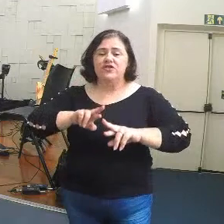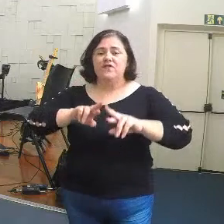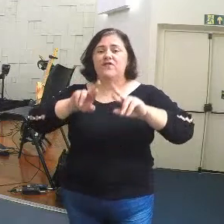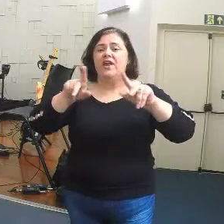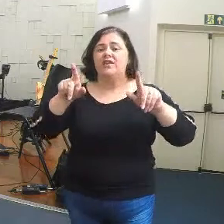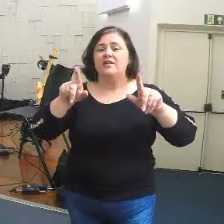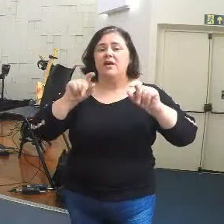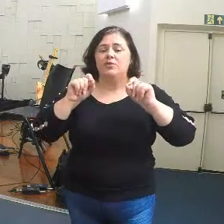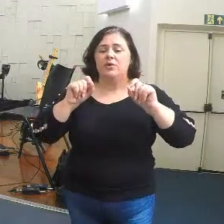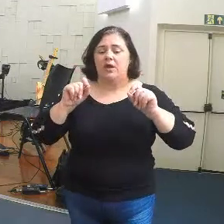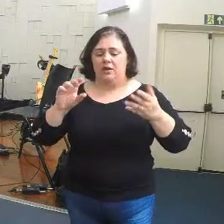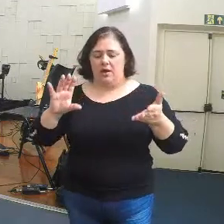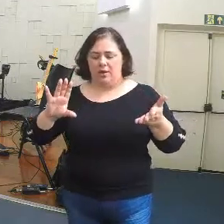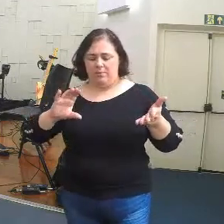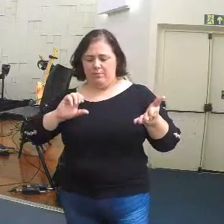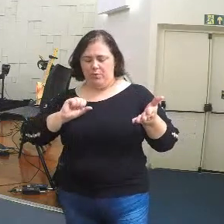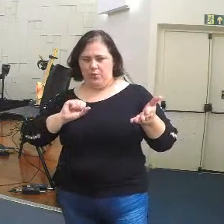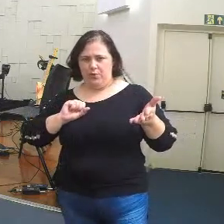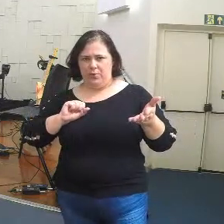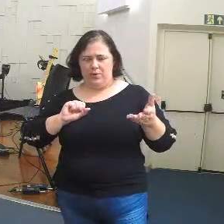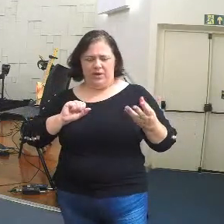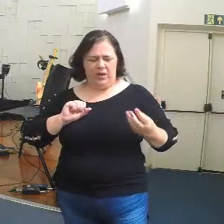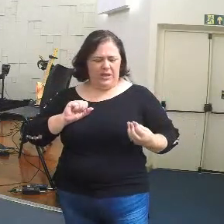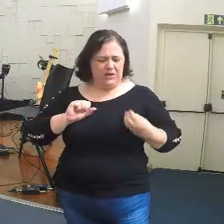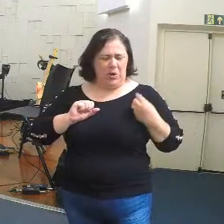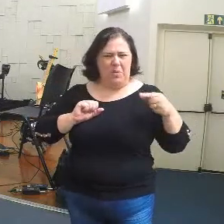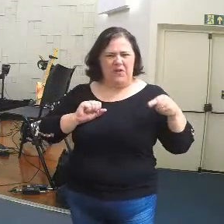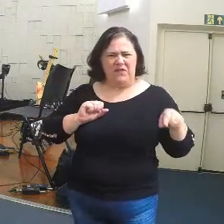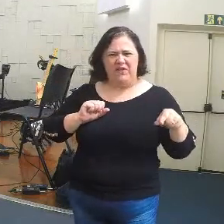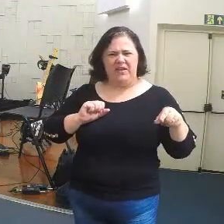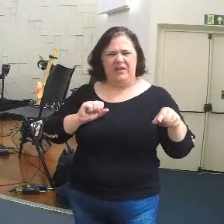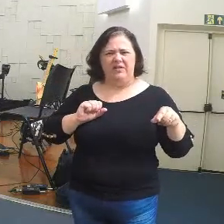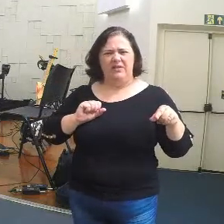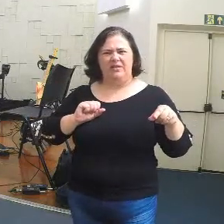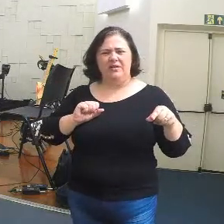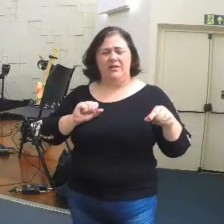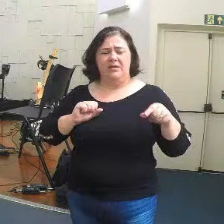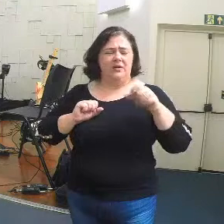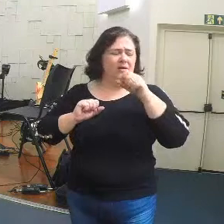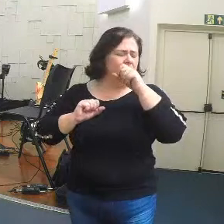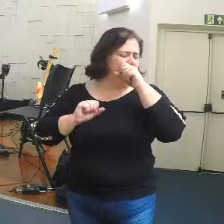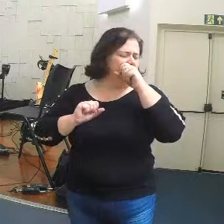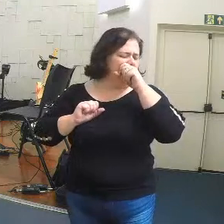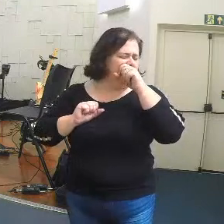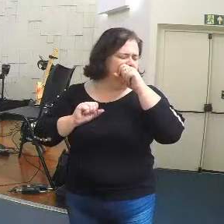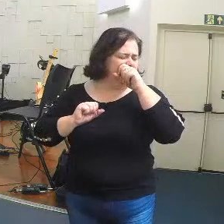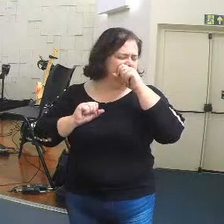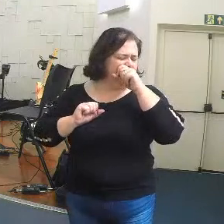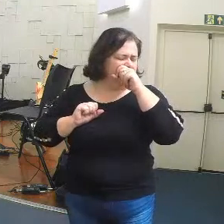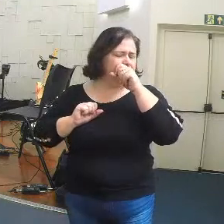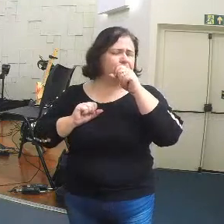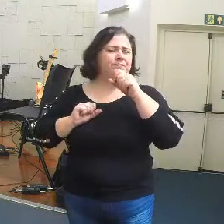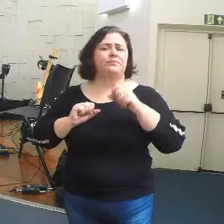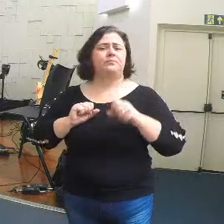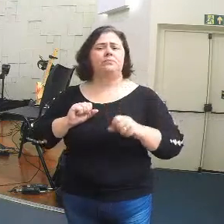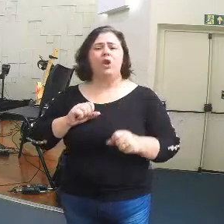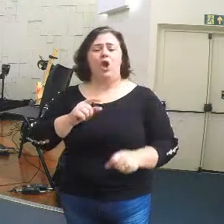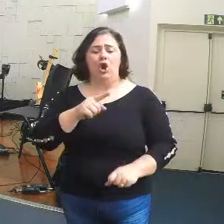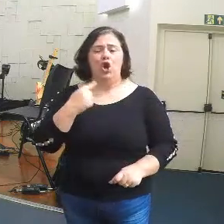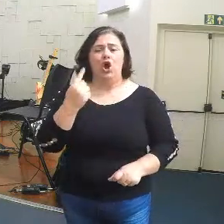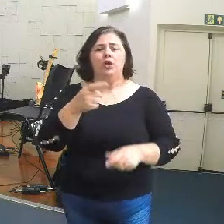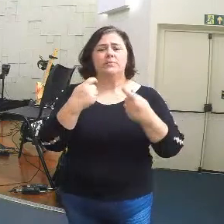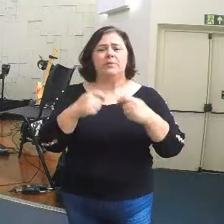pelo egoísmo, que é a vida biológica, da vida que é gerada pelo amor, que é a vida de Deus, nós também podemos agora